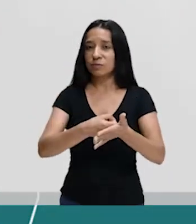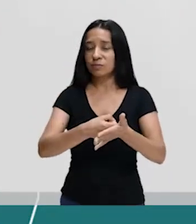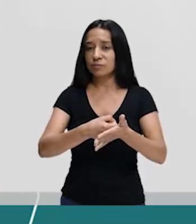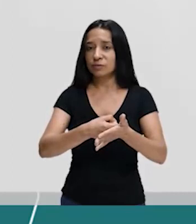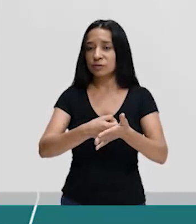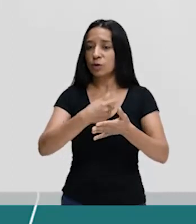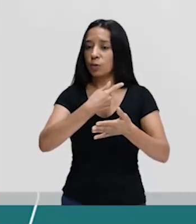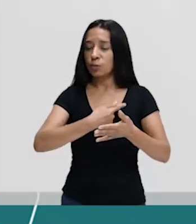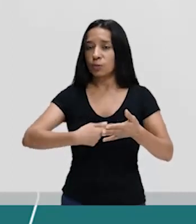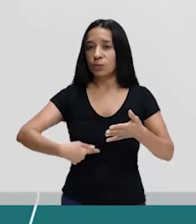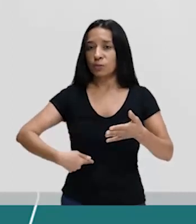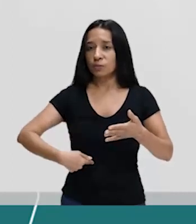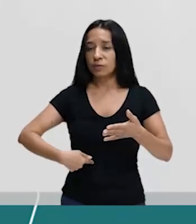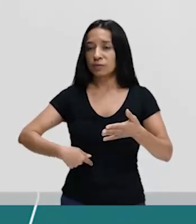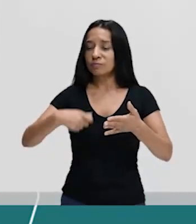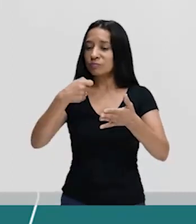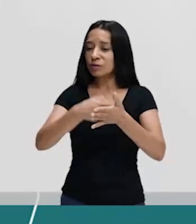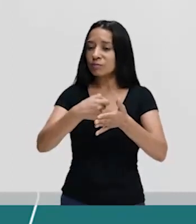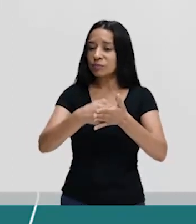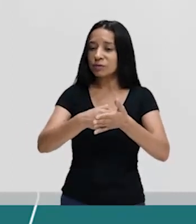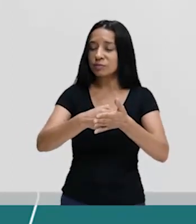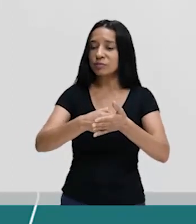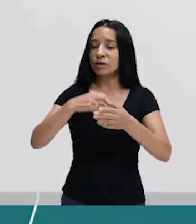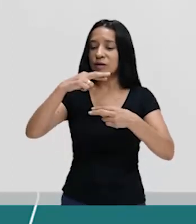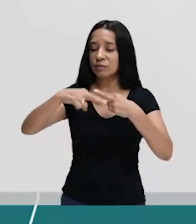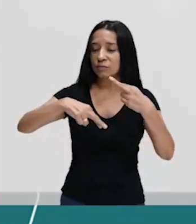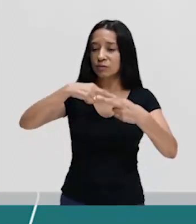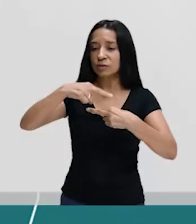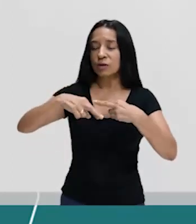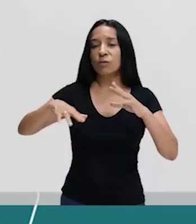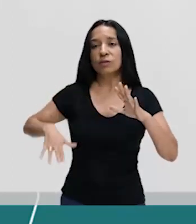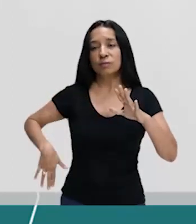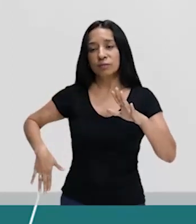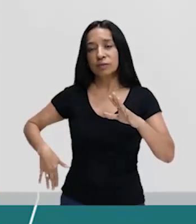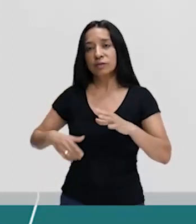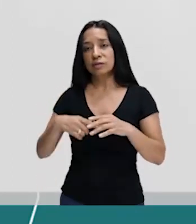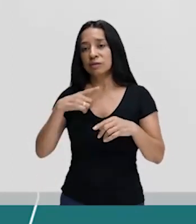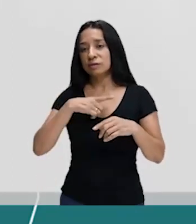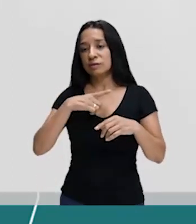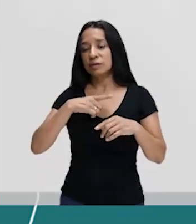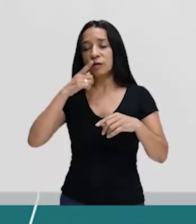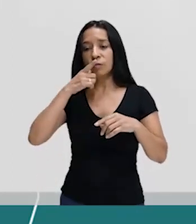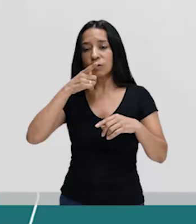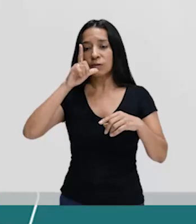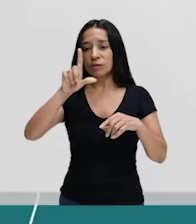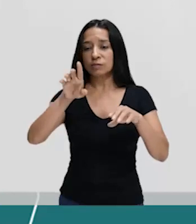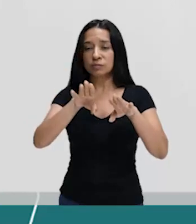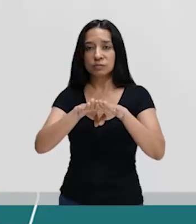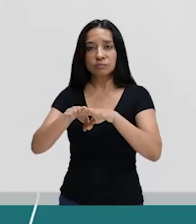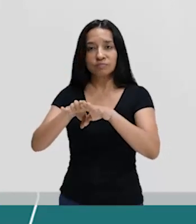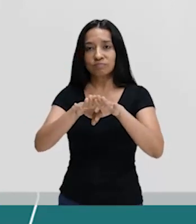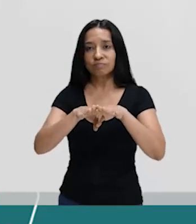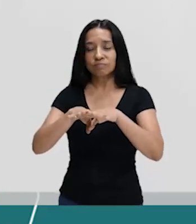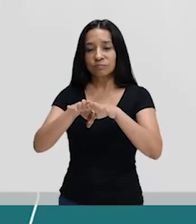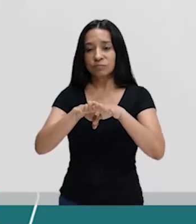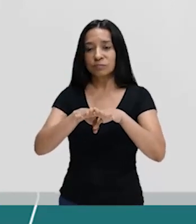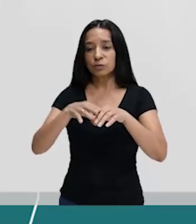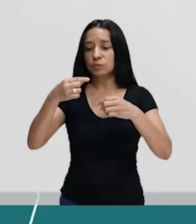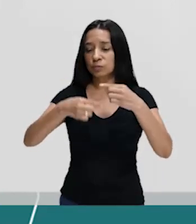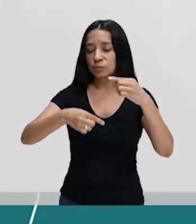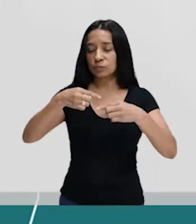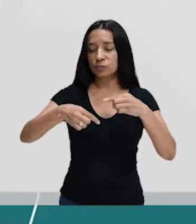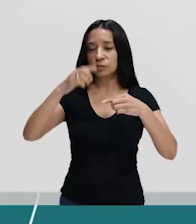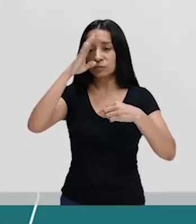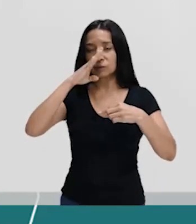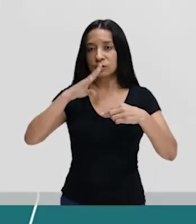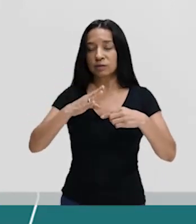seu governo, reprime a praeira, o que traz para ele esse alcance de estabilidade, né, na política